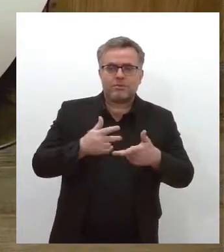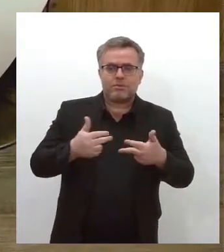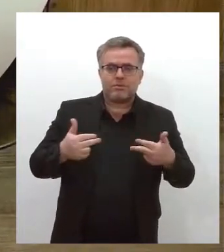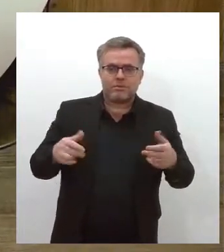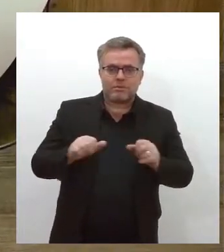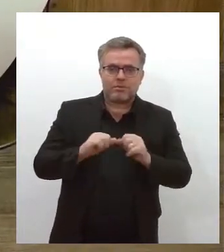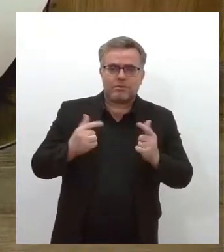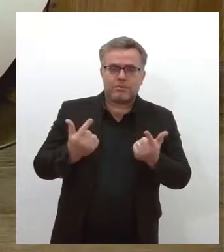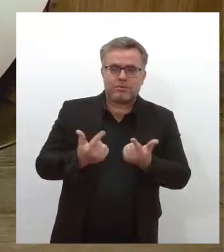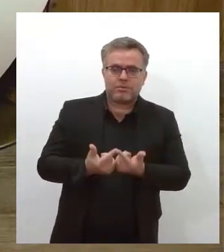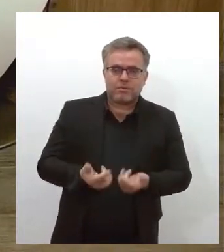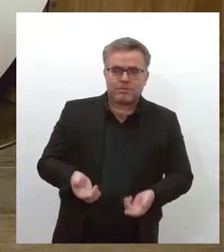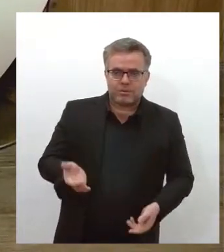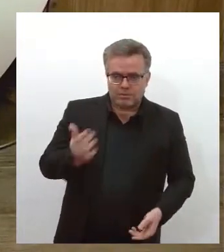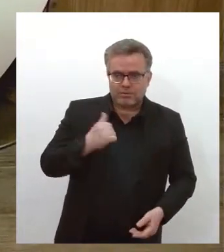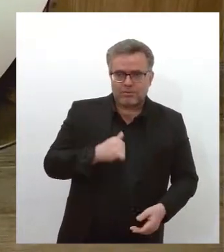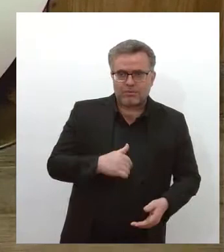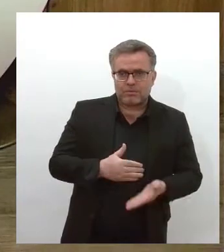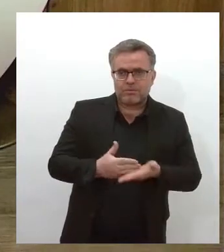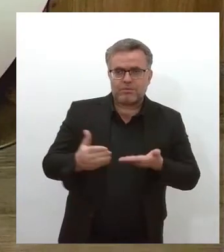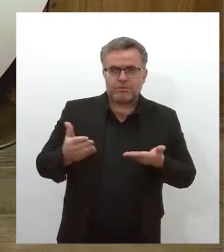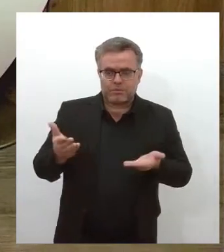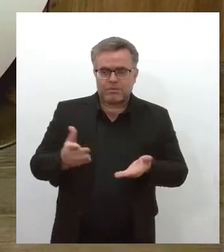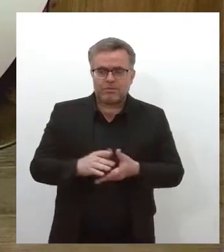muito bem-vinda ao Além da Pauta. Prazer revê-la.